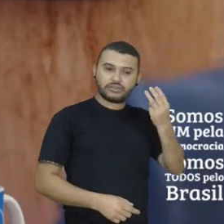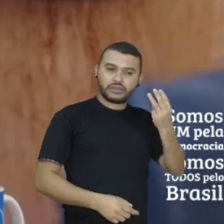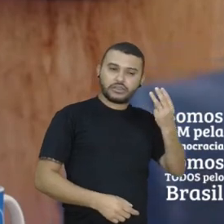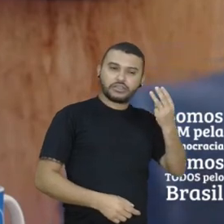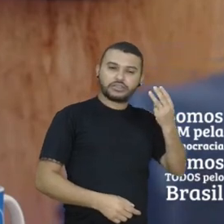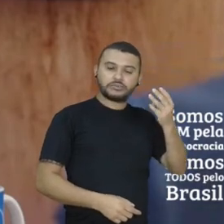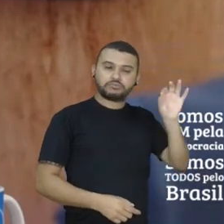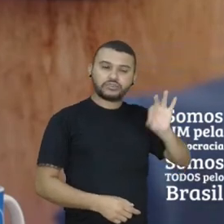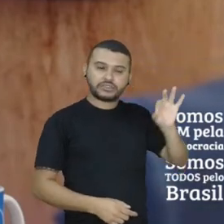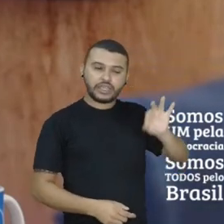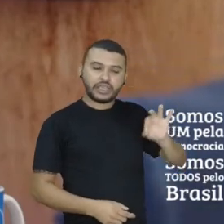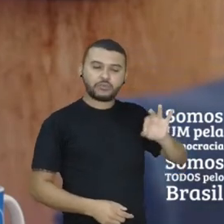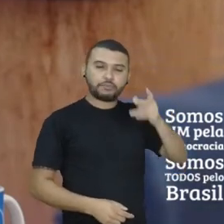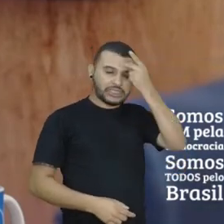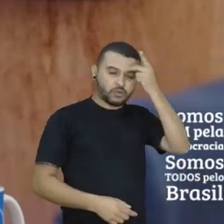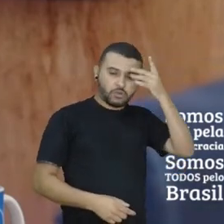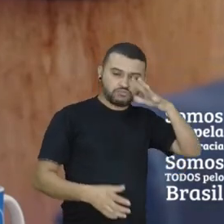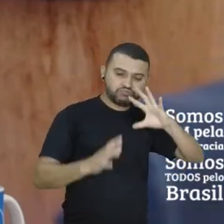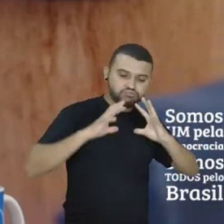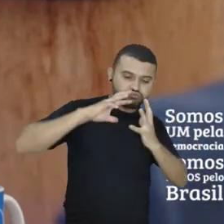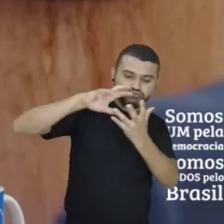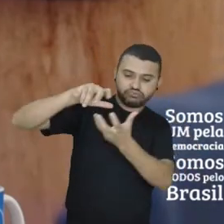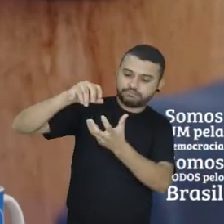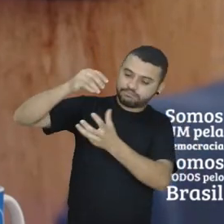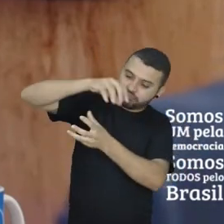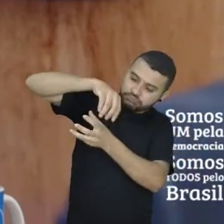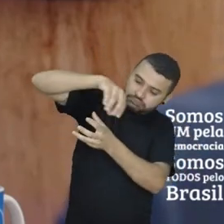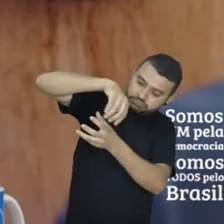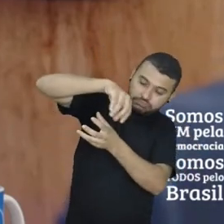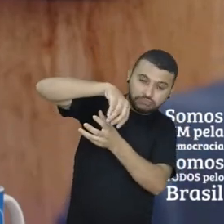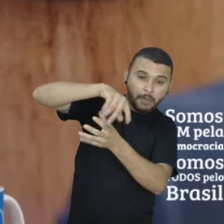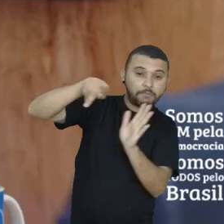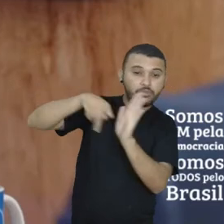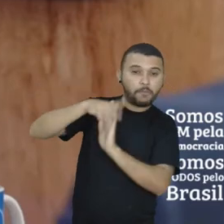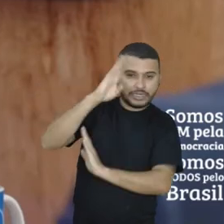3,5% da população mundial. E morreram